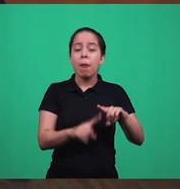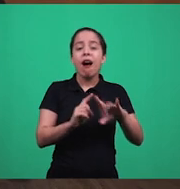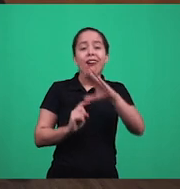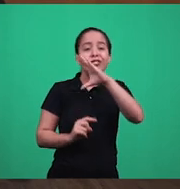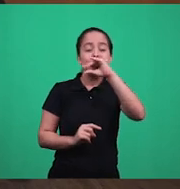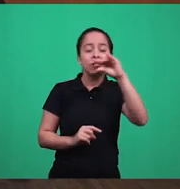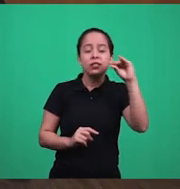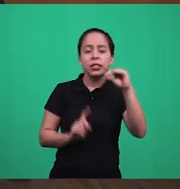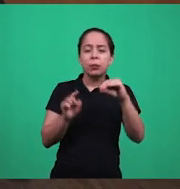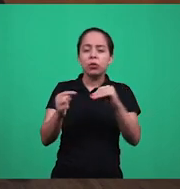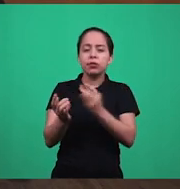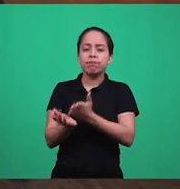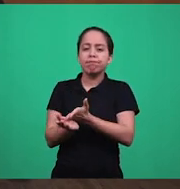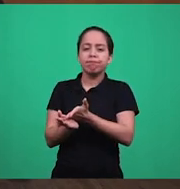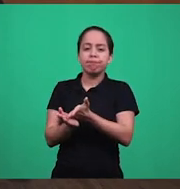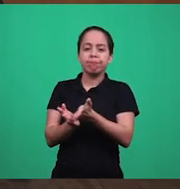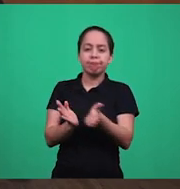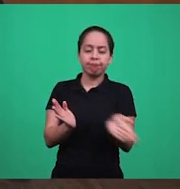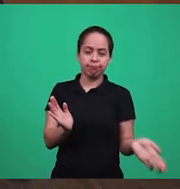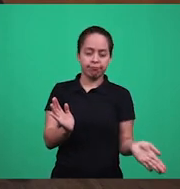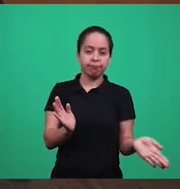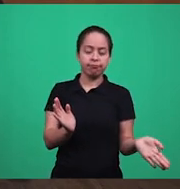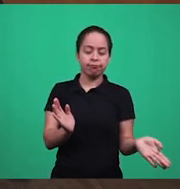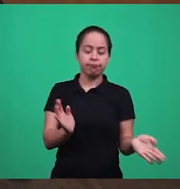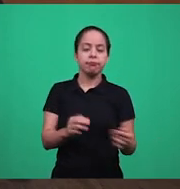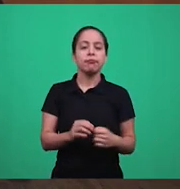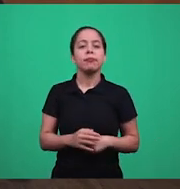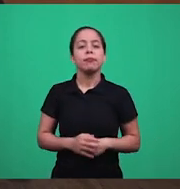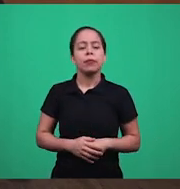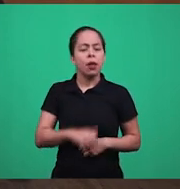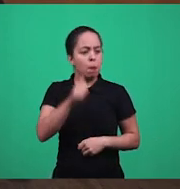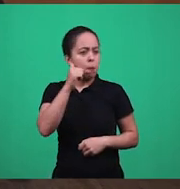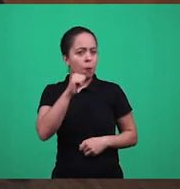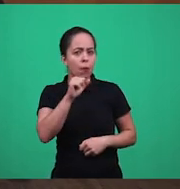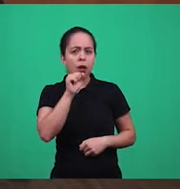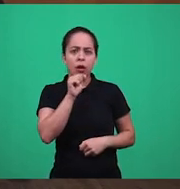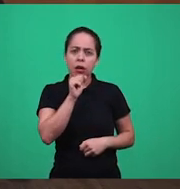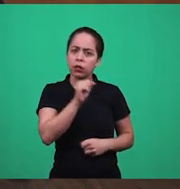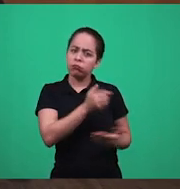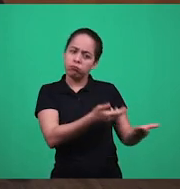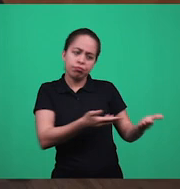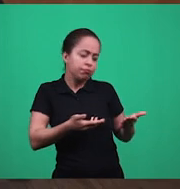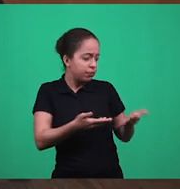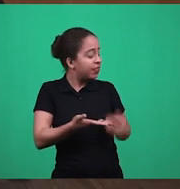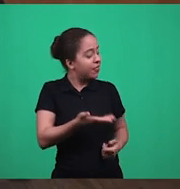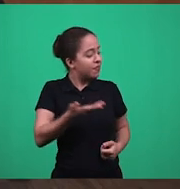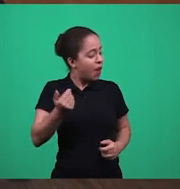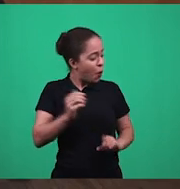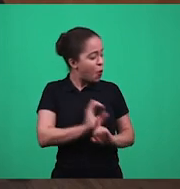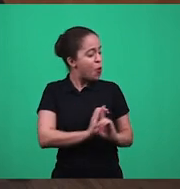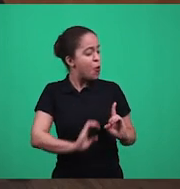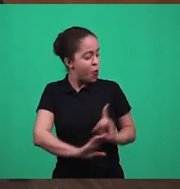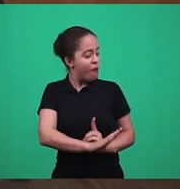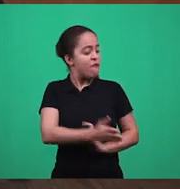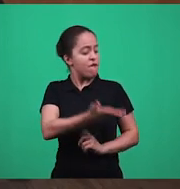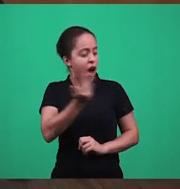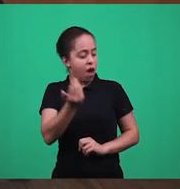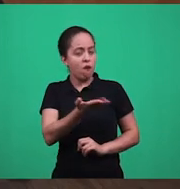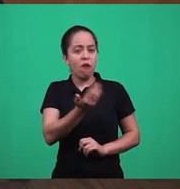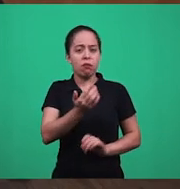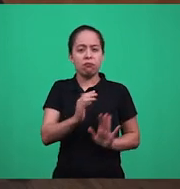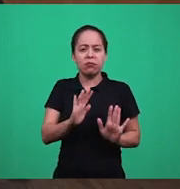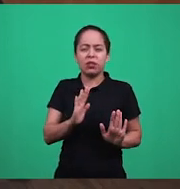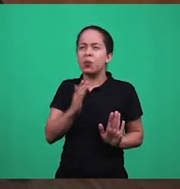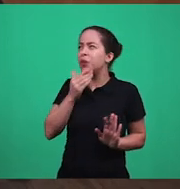porém, se afastou do Senhor. A sua mãe sempre o convida para participar dos